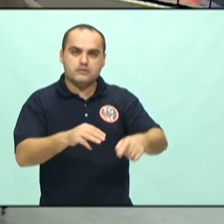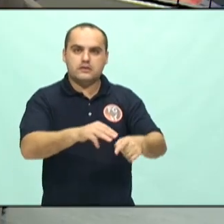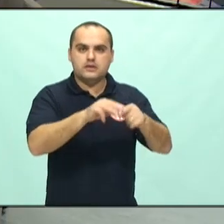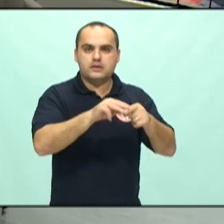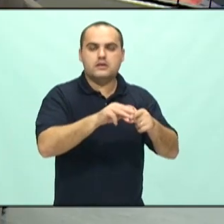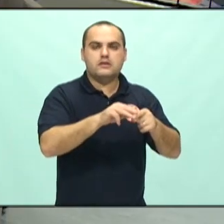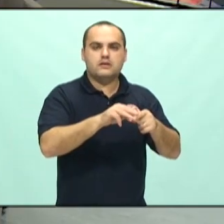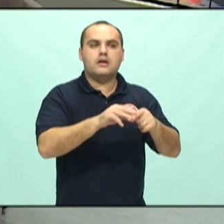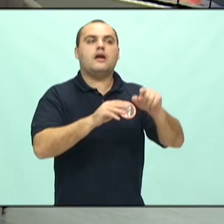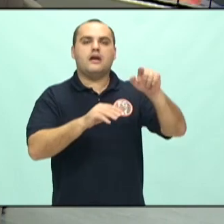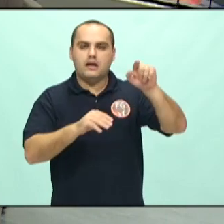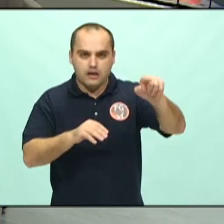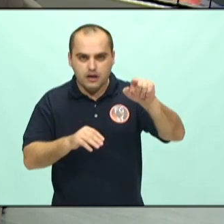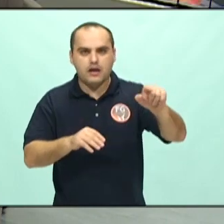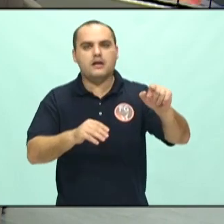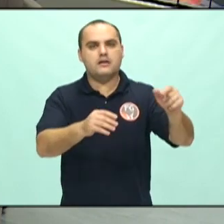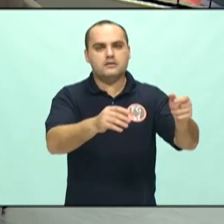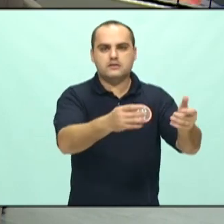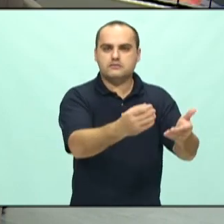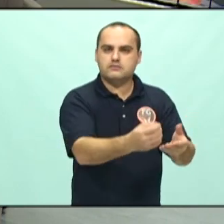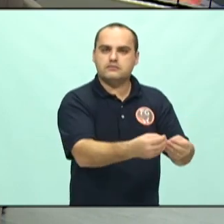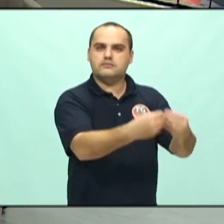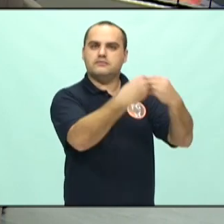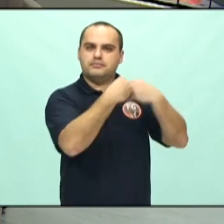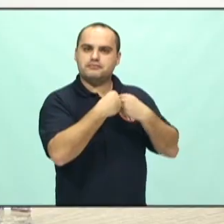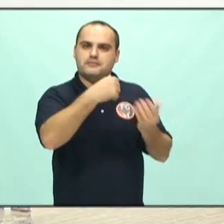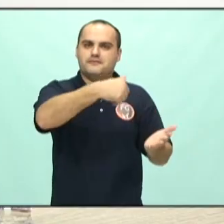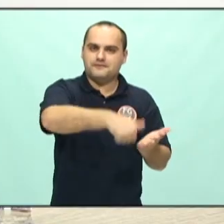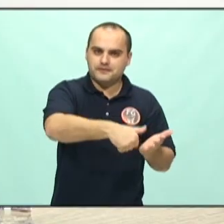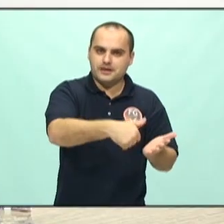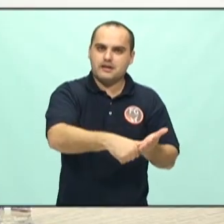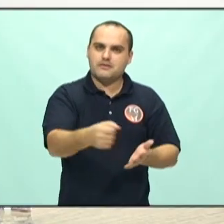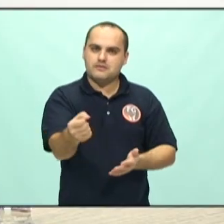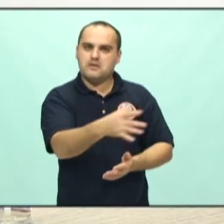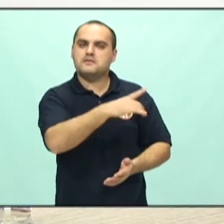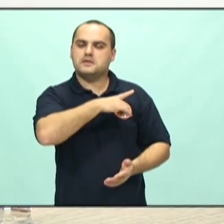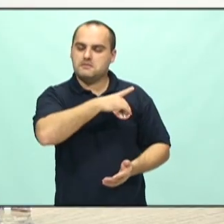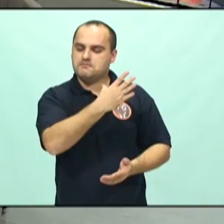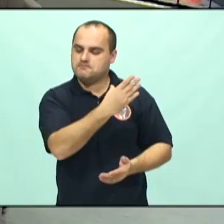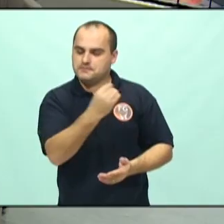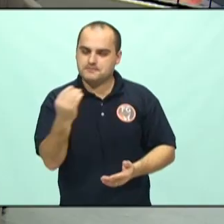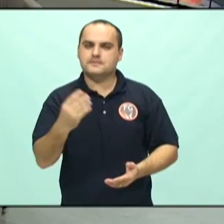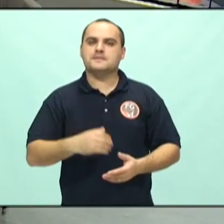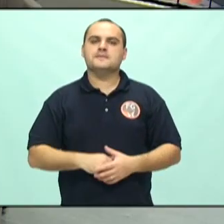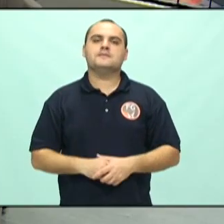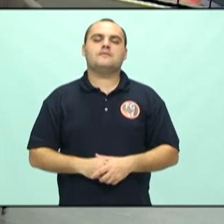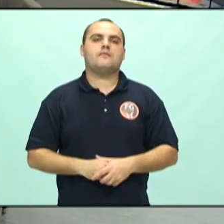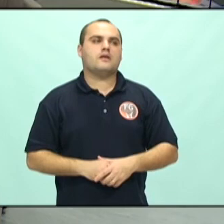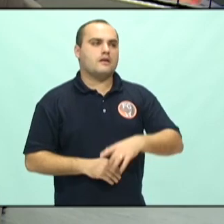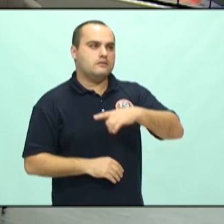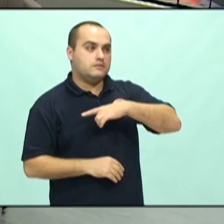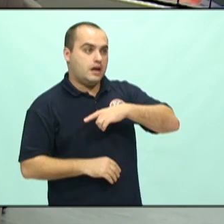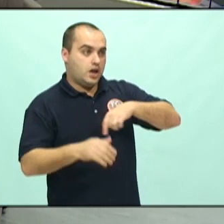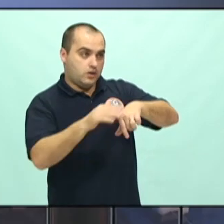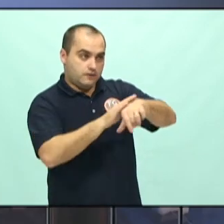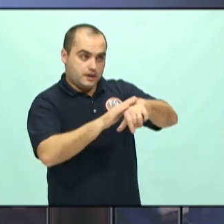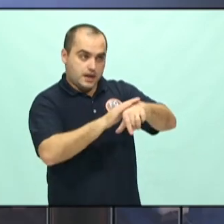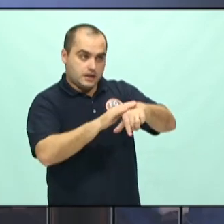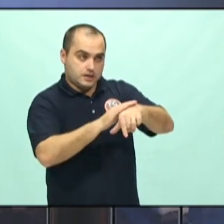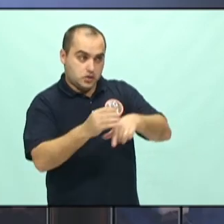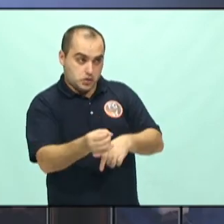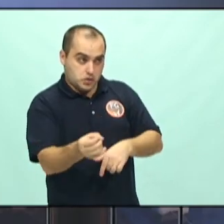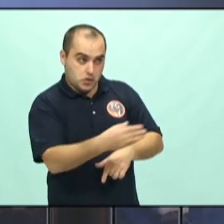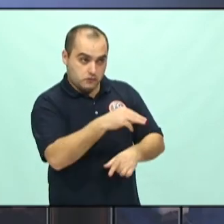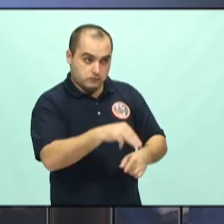retorno bem considerável na questão de filiações. Há algum diálogo com outro município que poderá